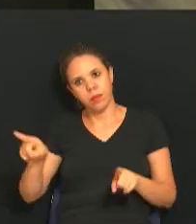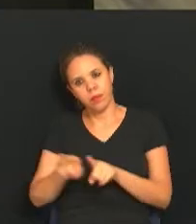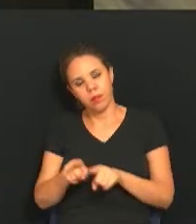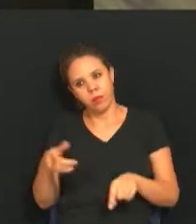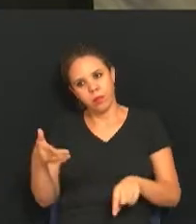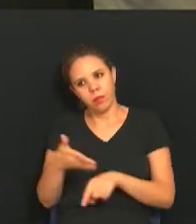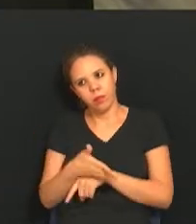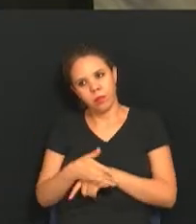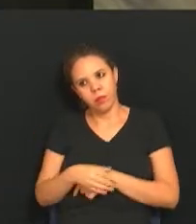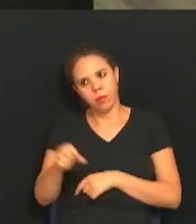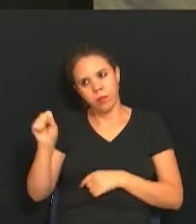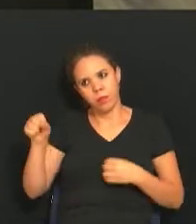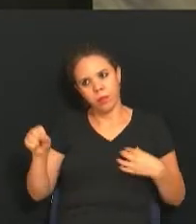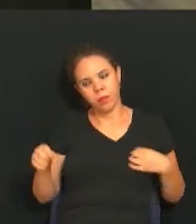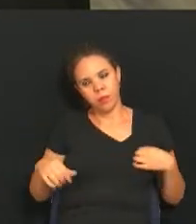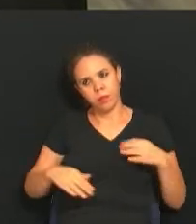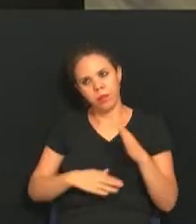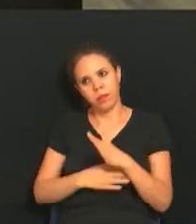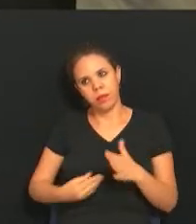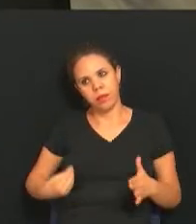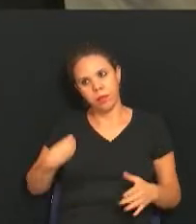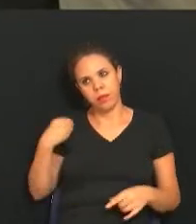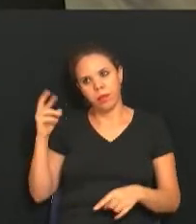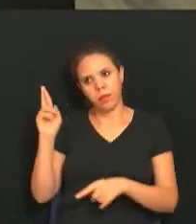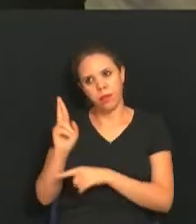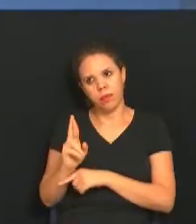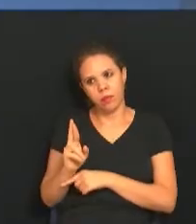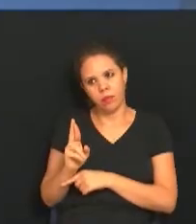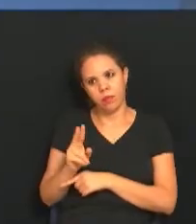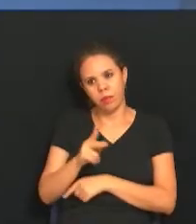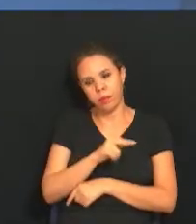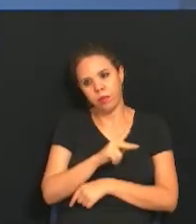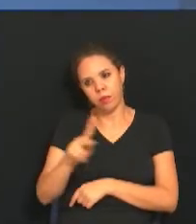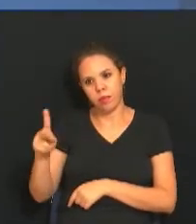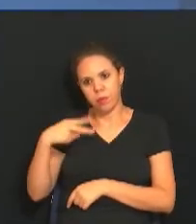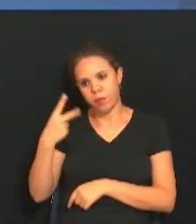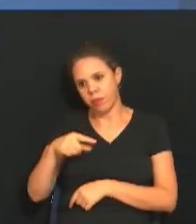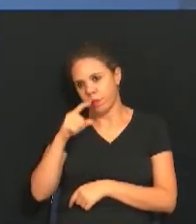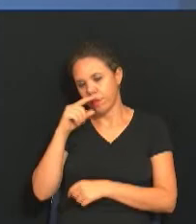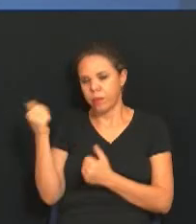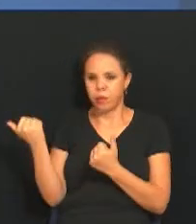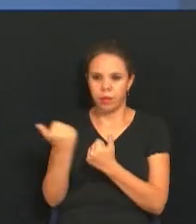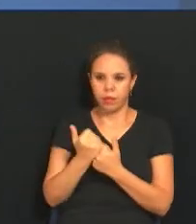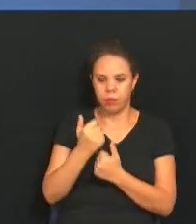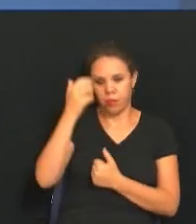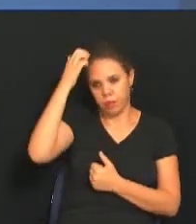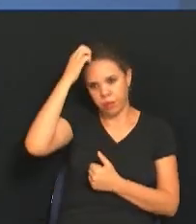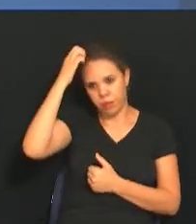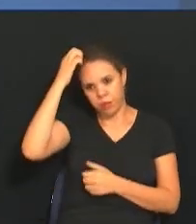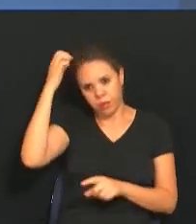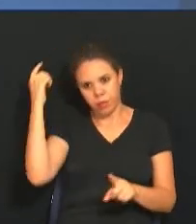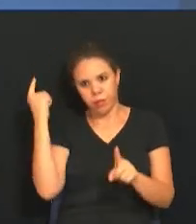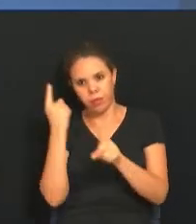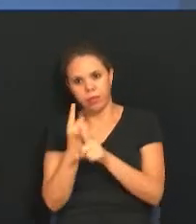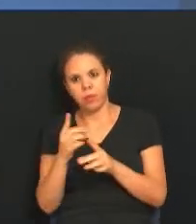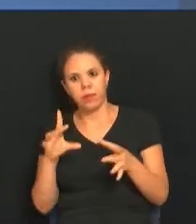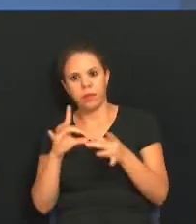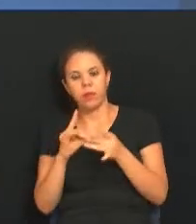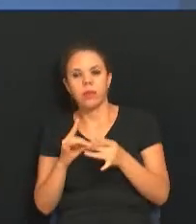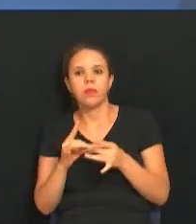participou. A Câmara esteve representada pelo presidente, o vereador Zé Carlos, no encontro que uniu mais